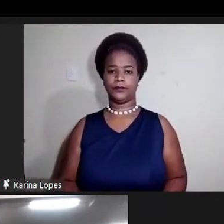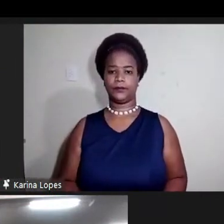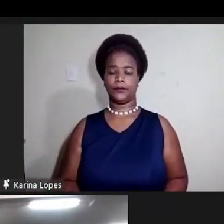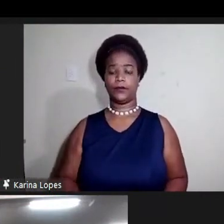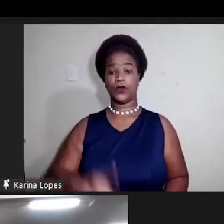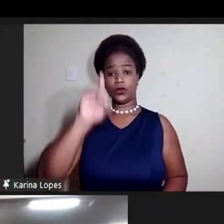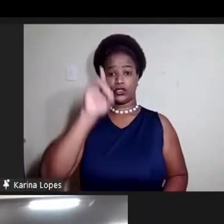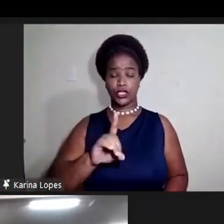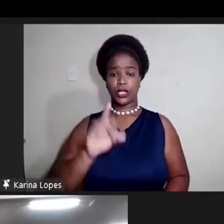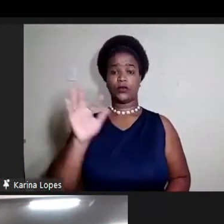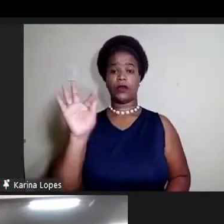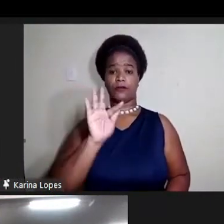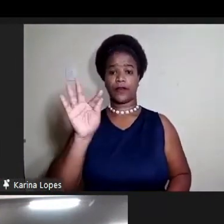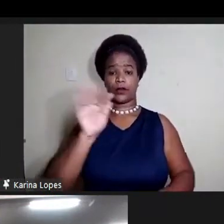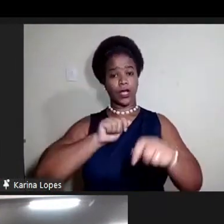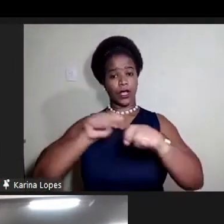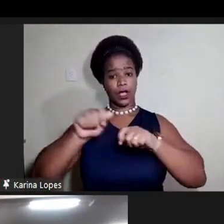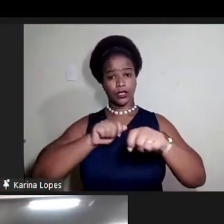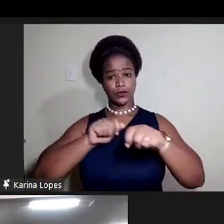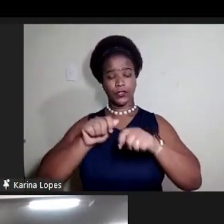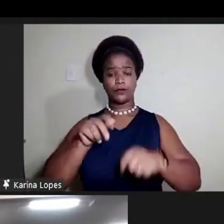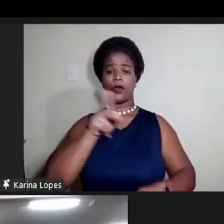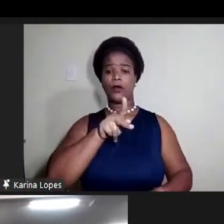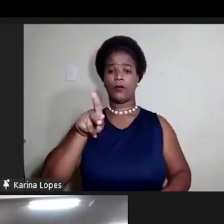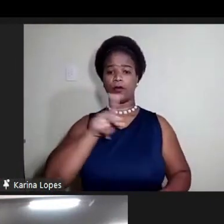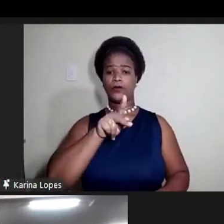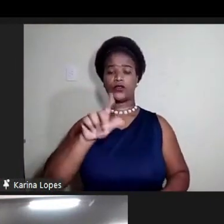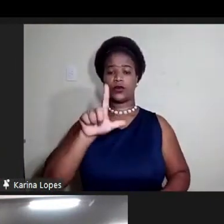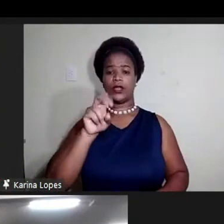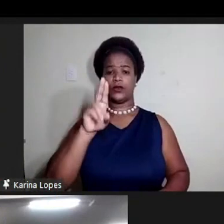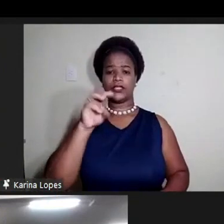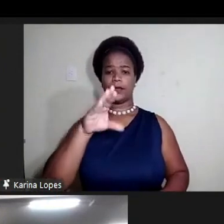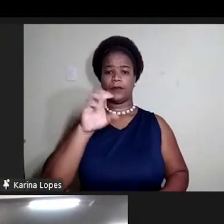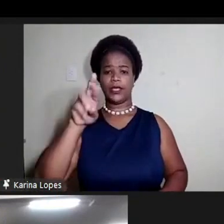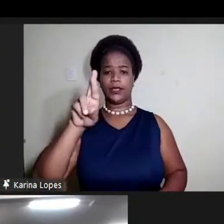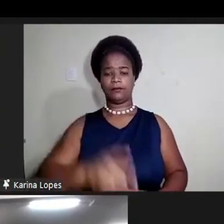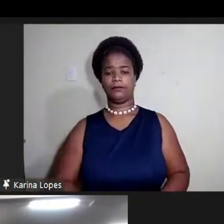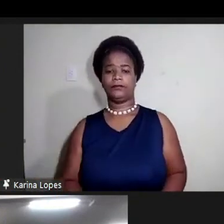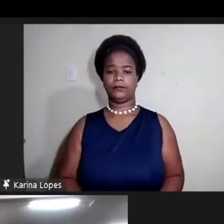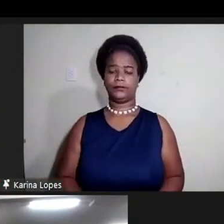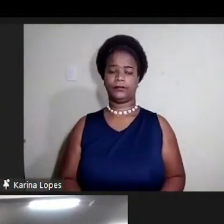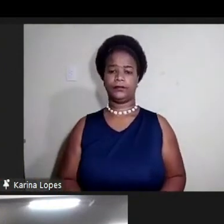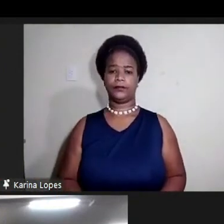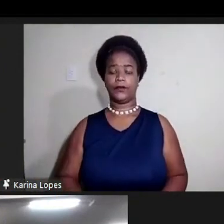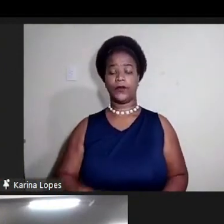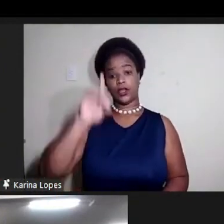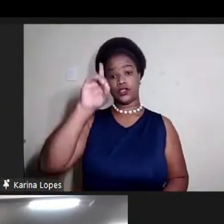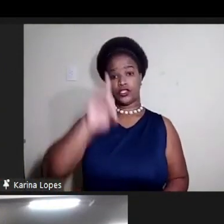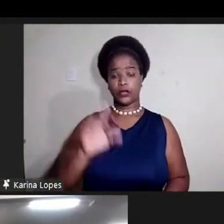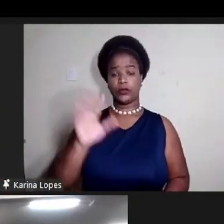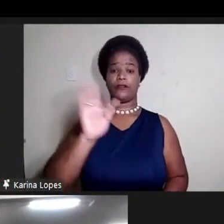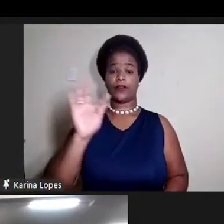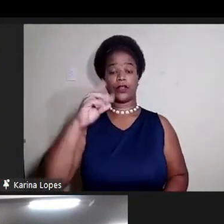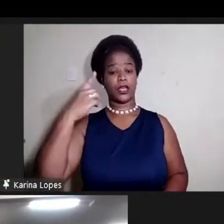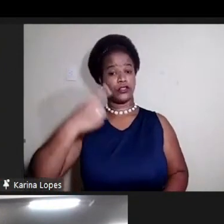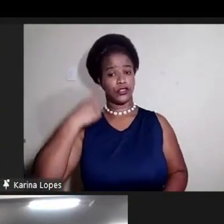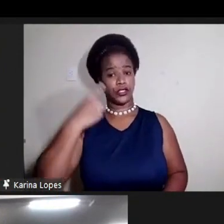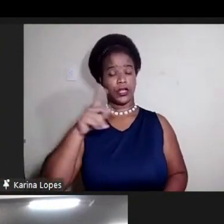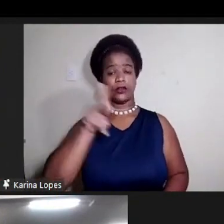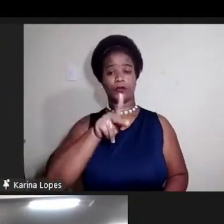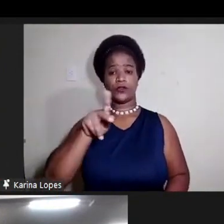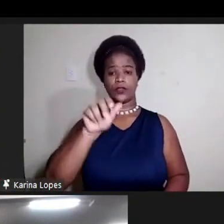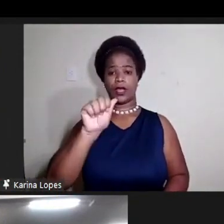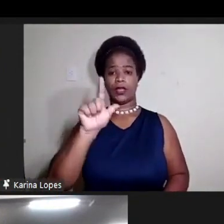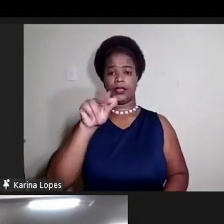de Administração, professor Elcemir Passo Cunha, diretora da Faculdade de Direito, professora Aline Araújo